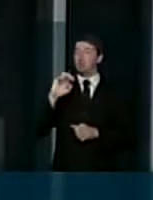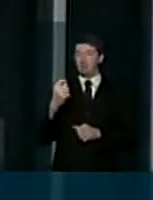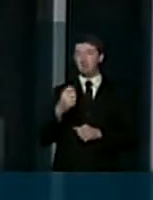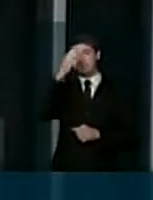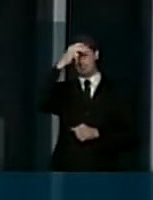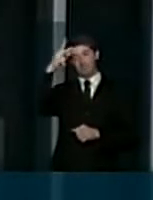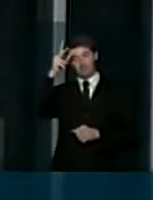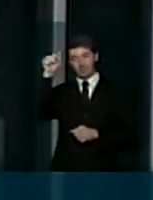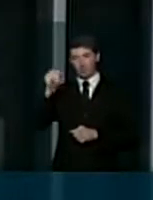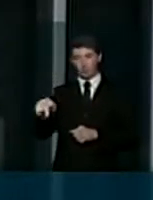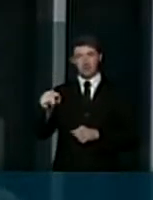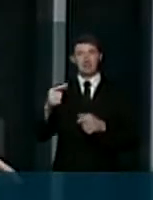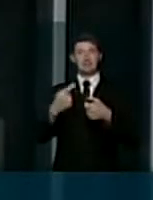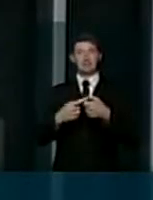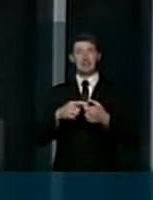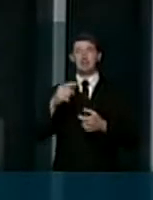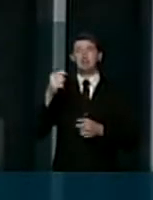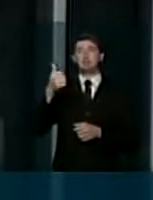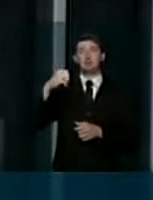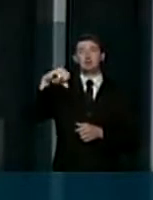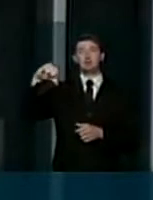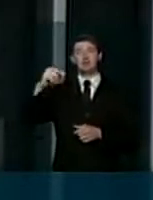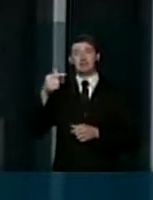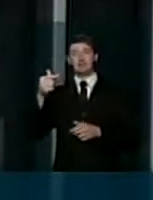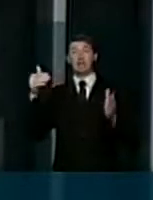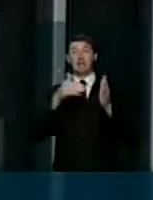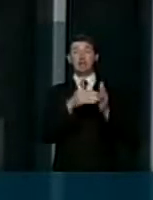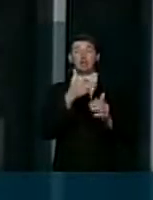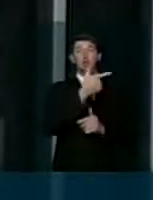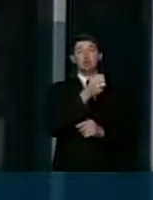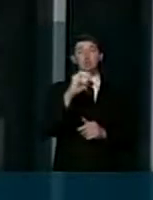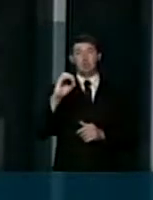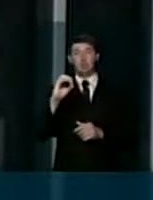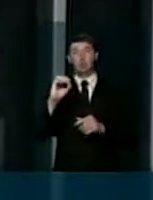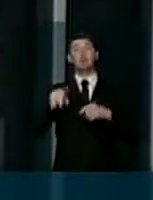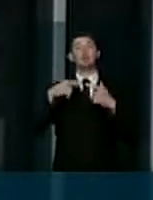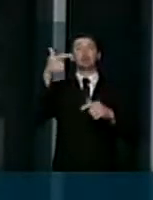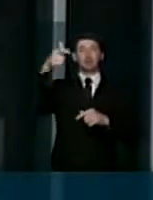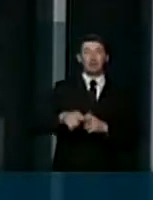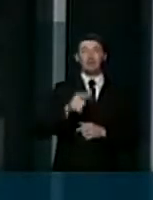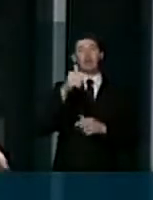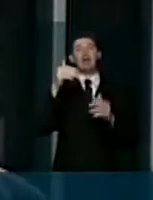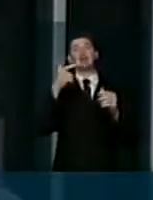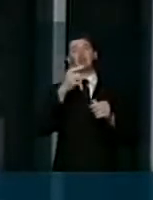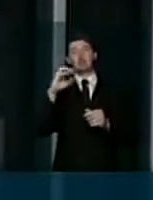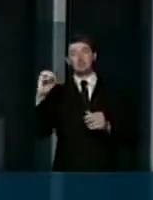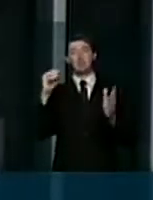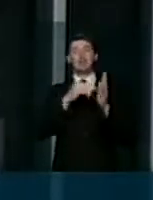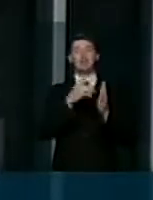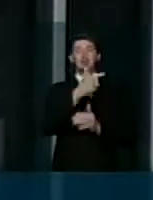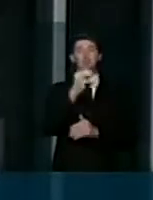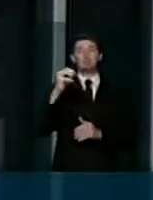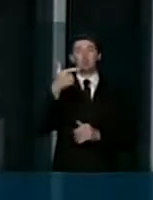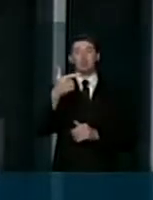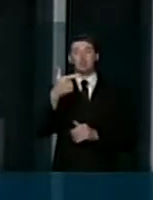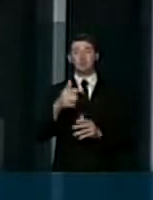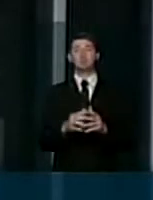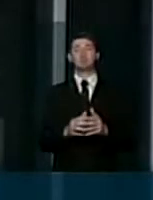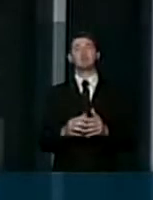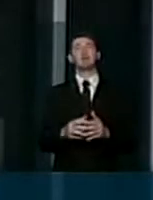cidade de 97 a 2000 e depois até 2002, cidade de que